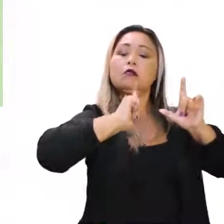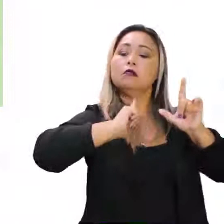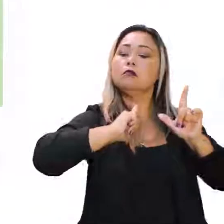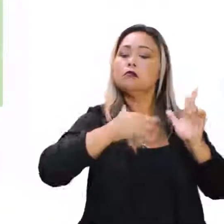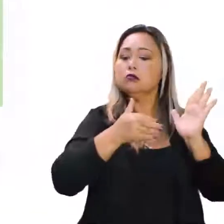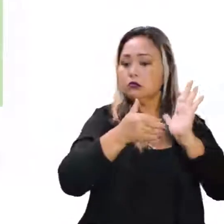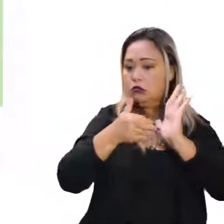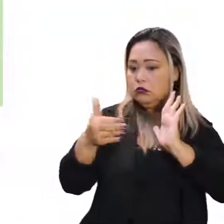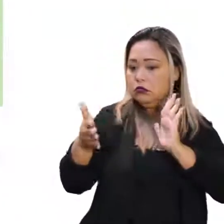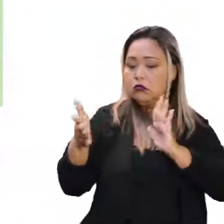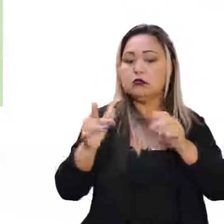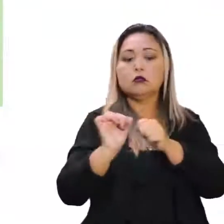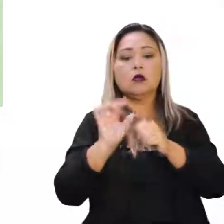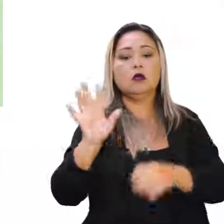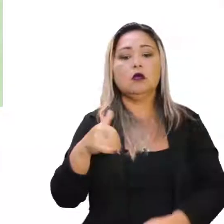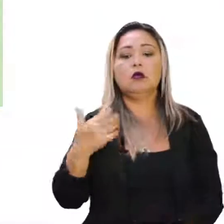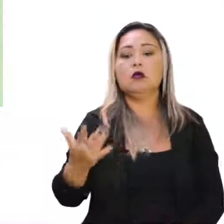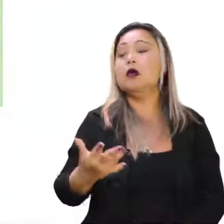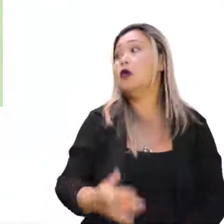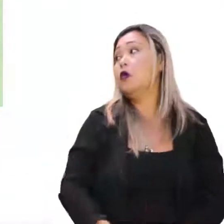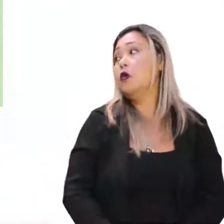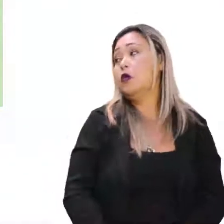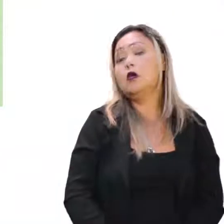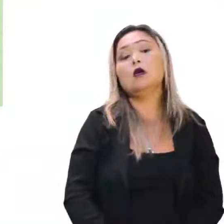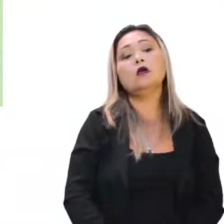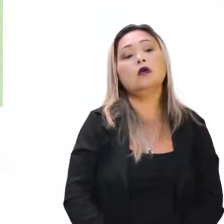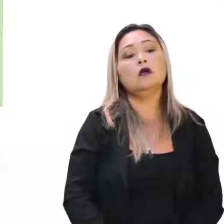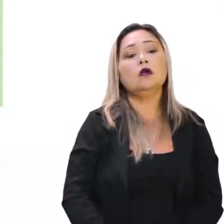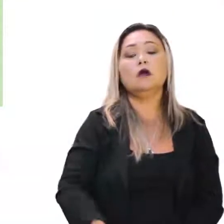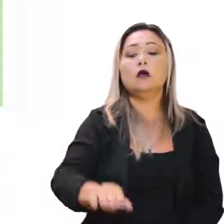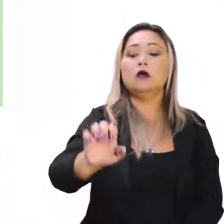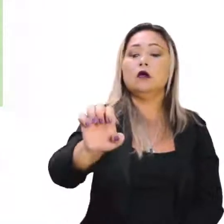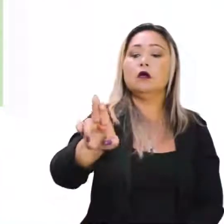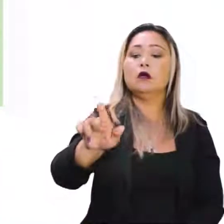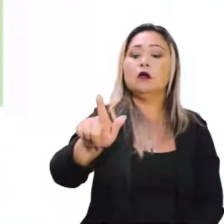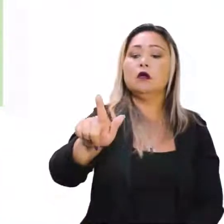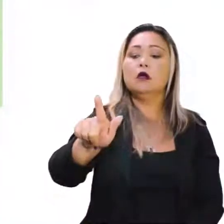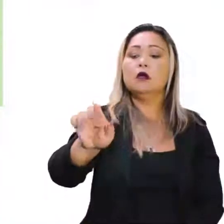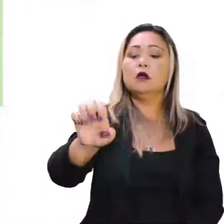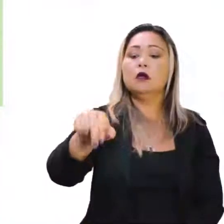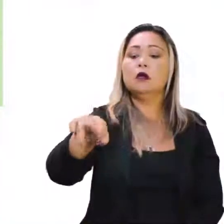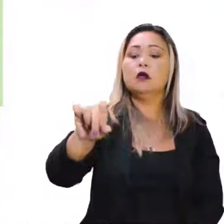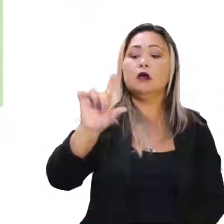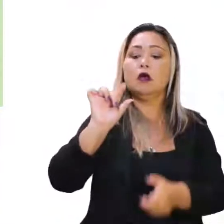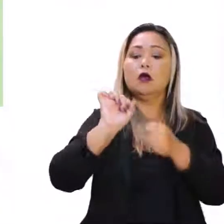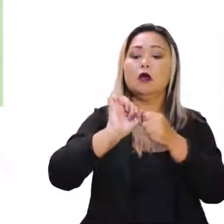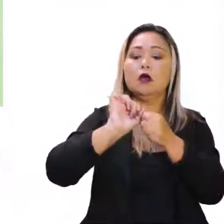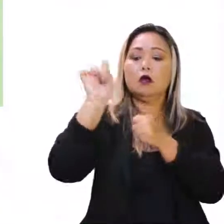aí. Na verdade, o Eugênio, quando ele fez esse quadro,